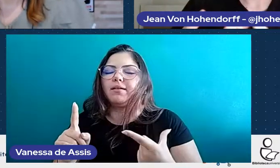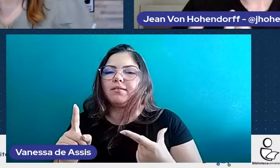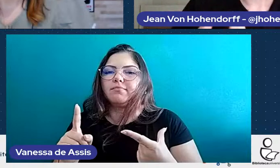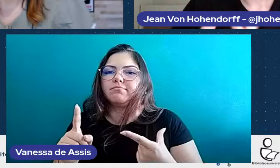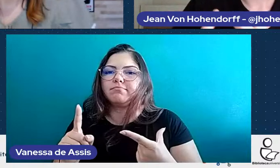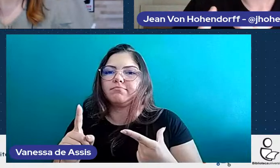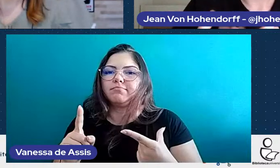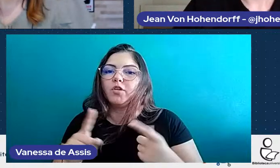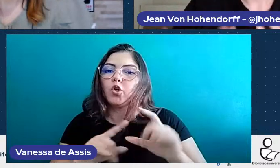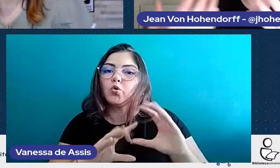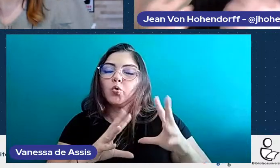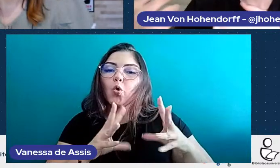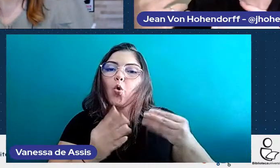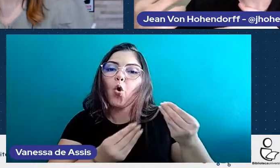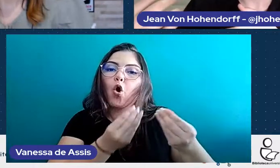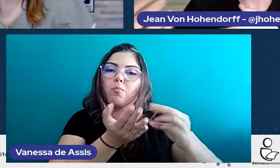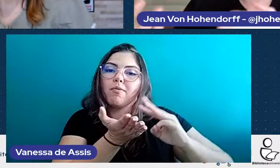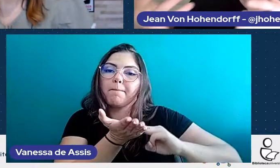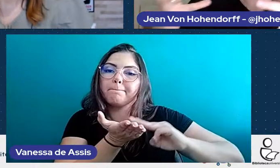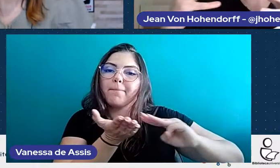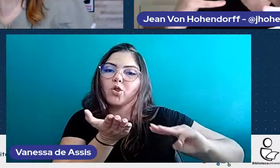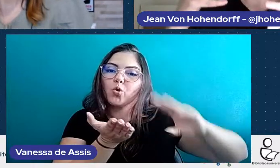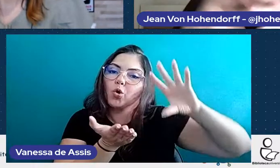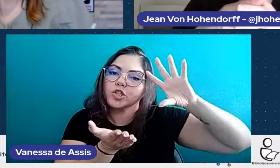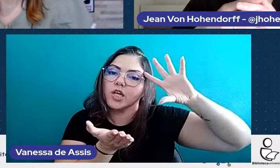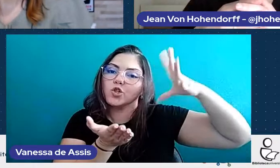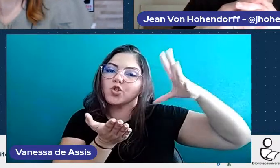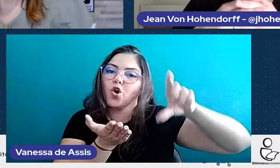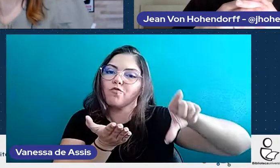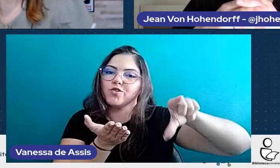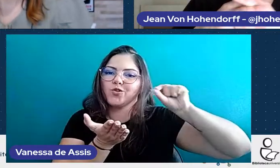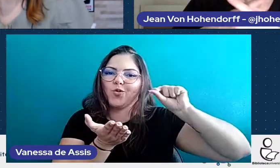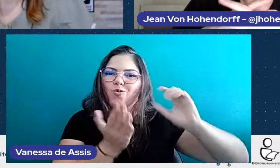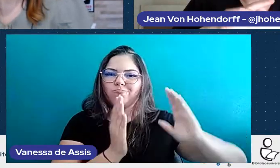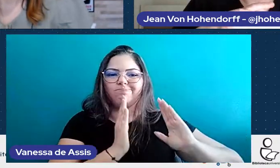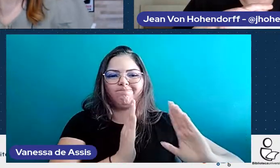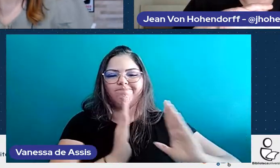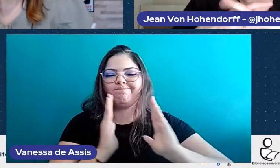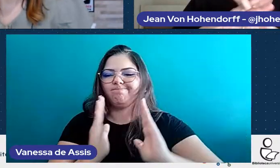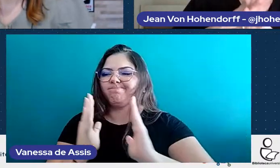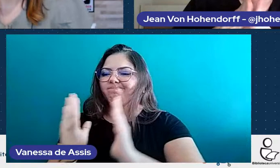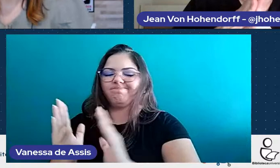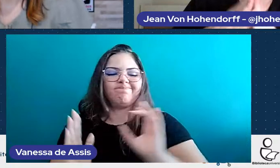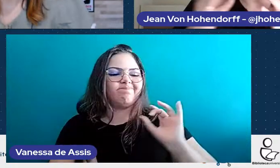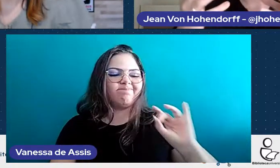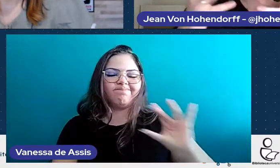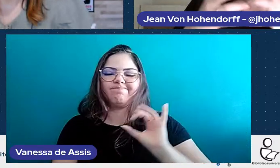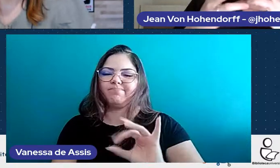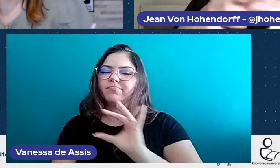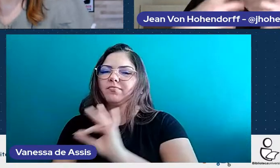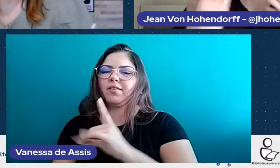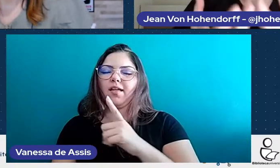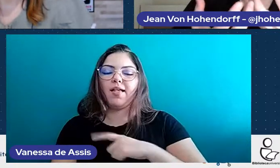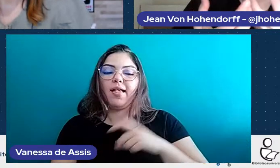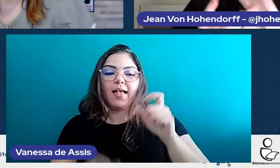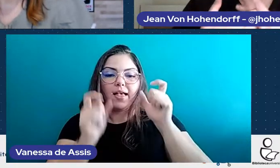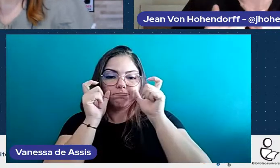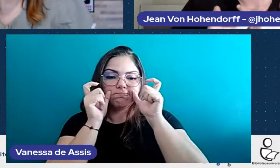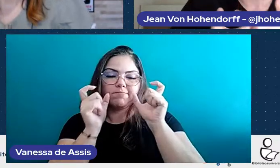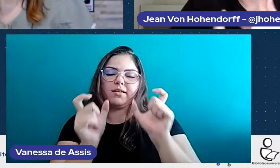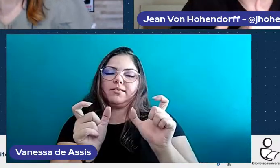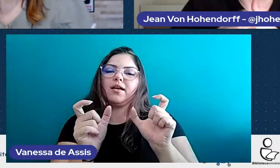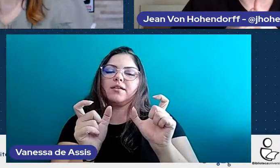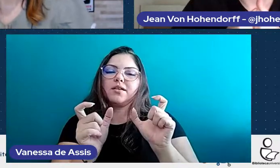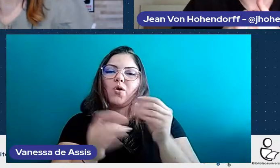as decisões metodológicas para se chegar na análise temática. Então é bem interessante ler, estudar, né?